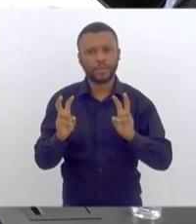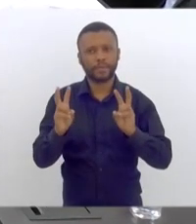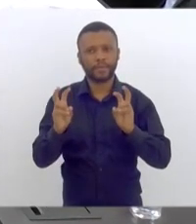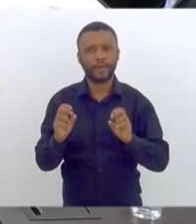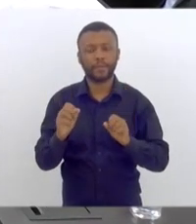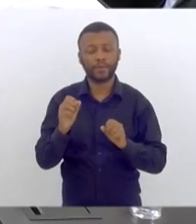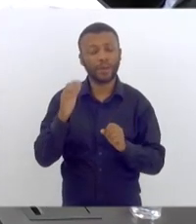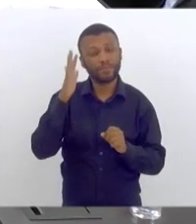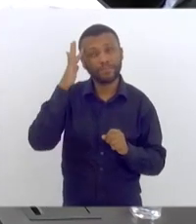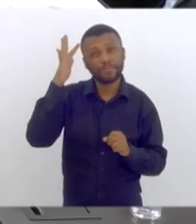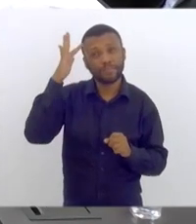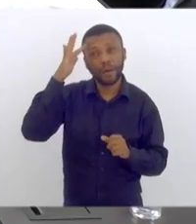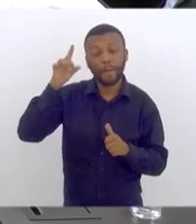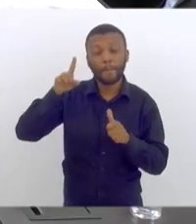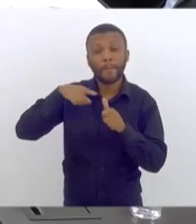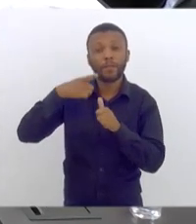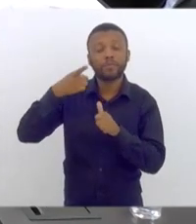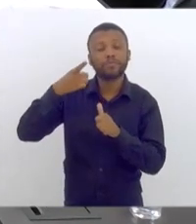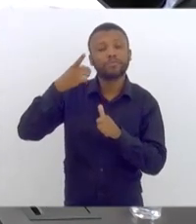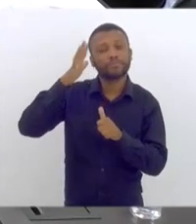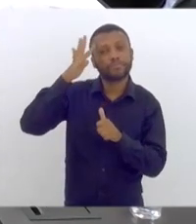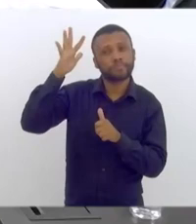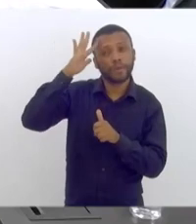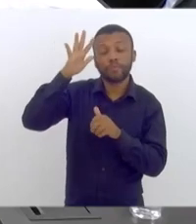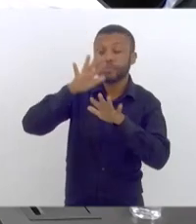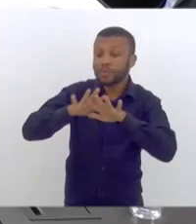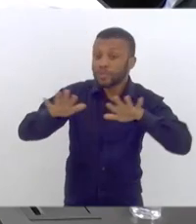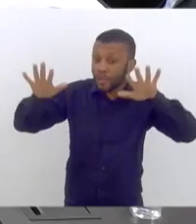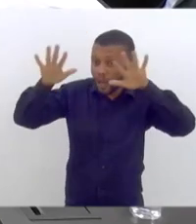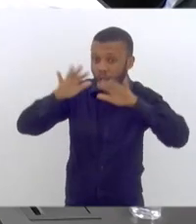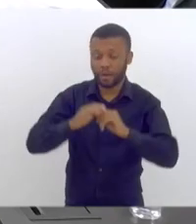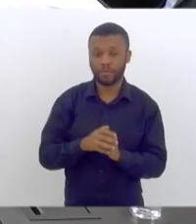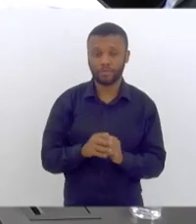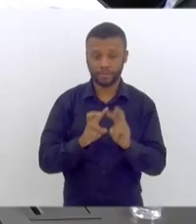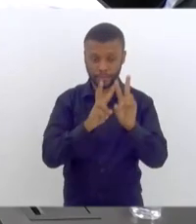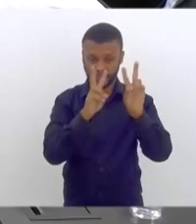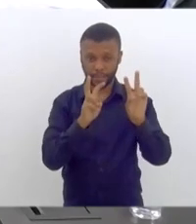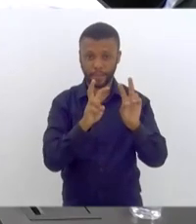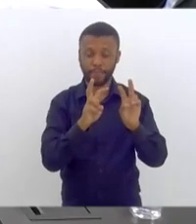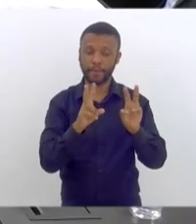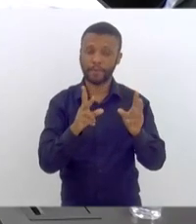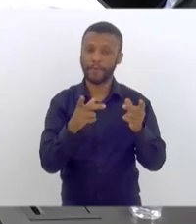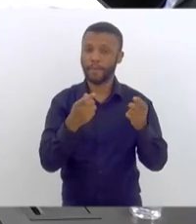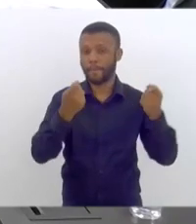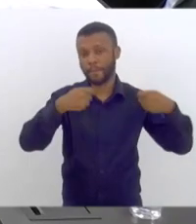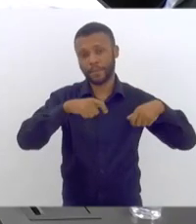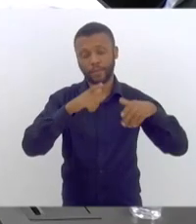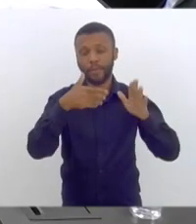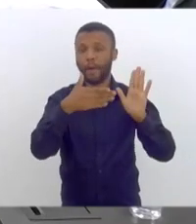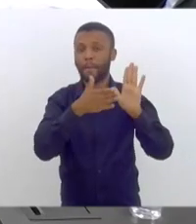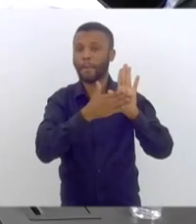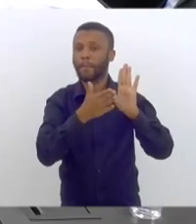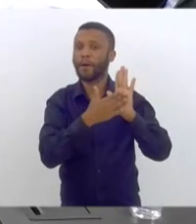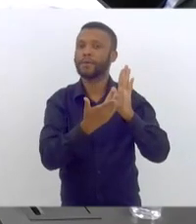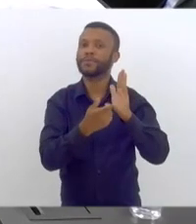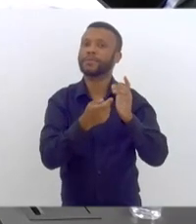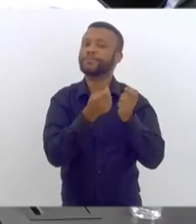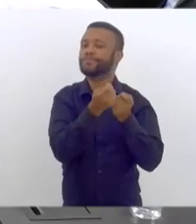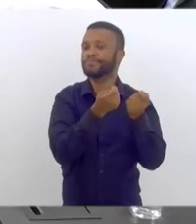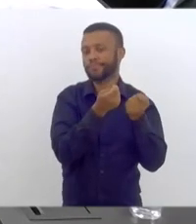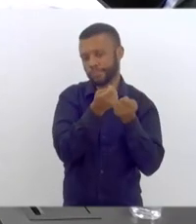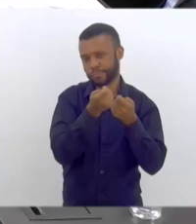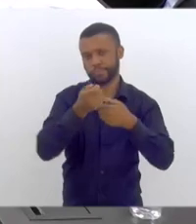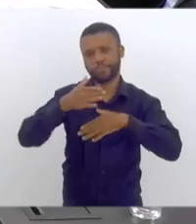tô aqui primeiro falando alto mereceria uma proposta de regulamentação que viesse do executivo